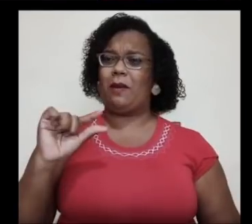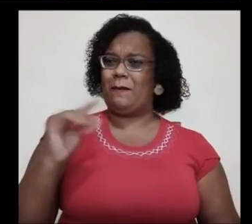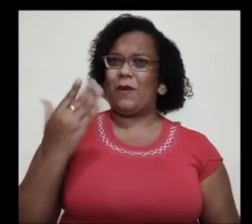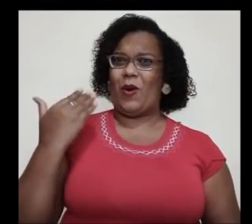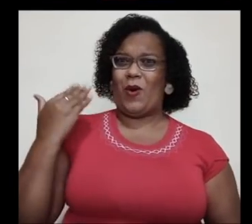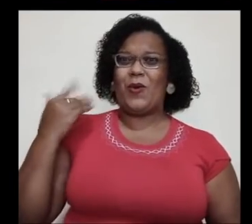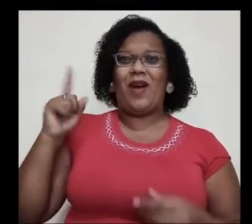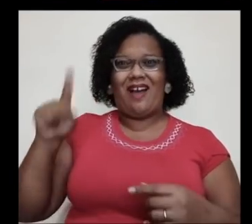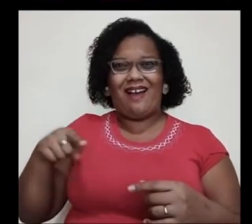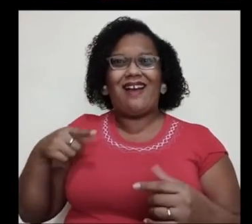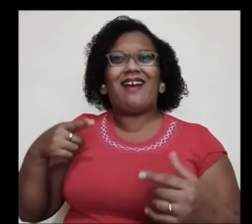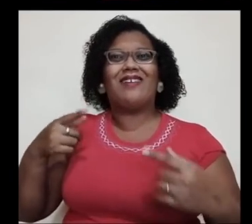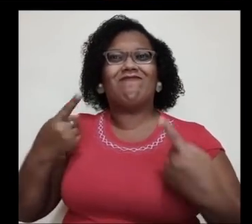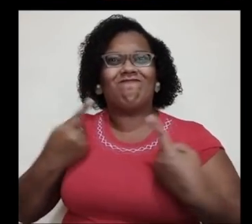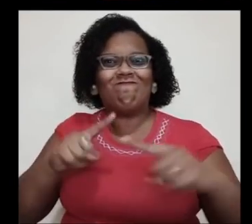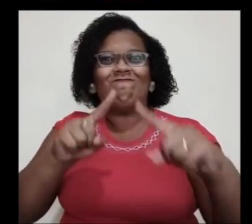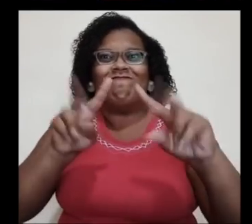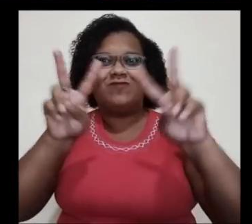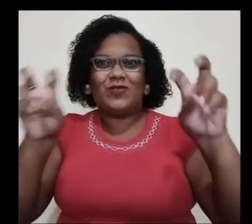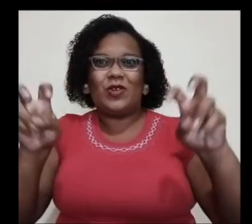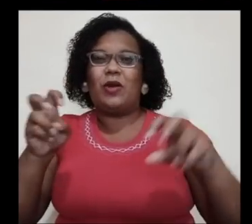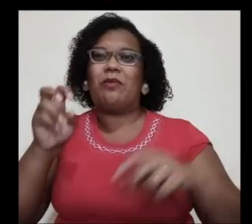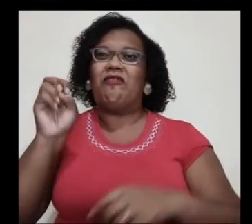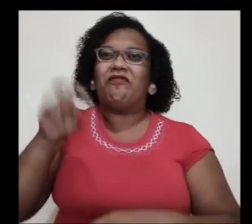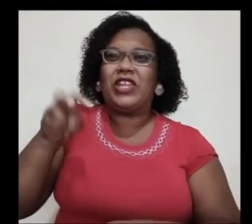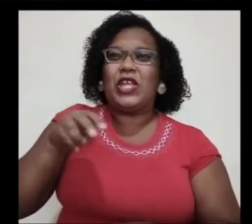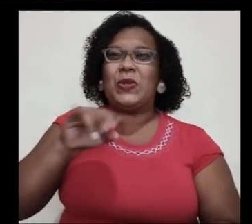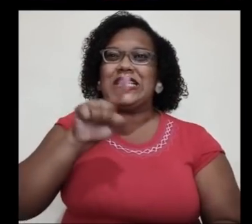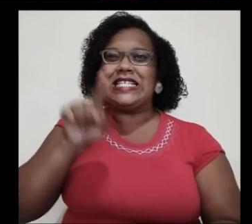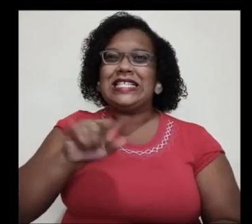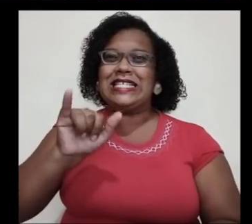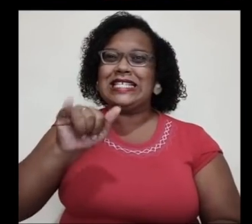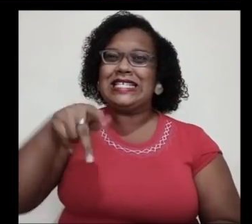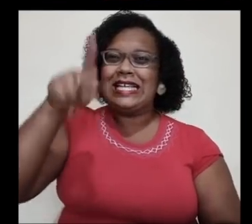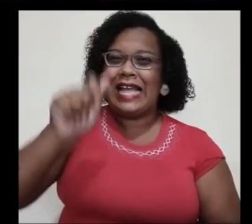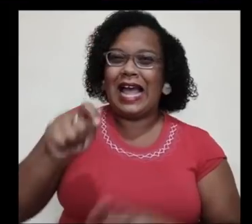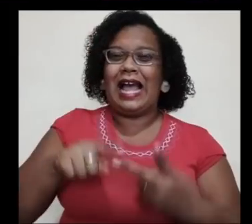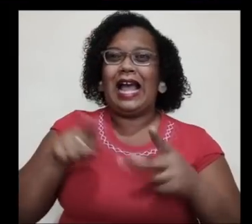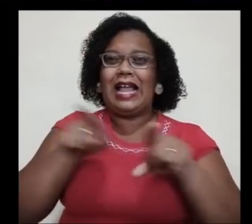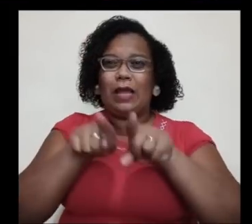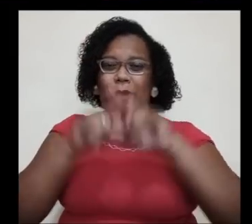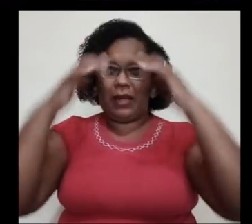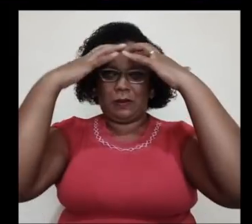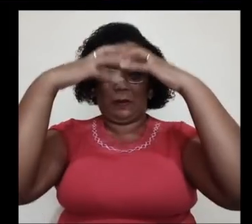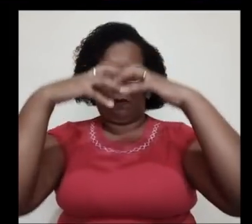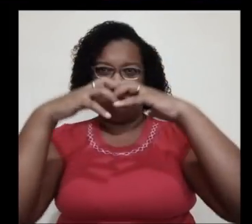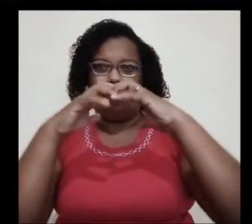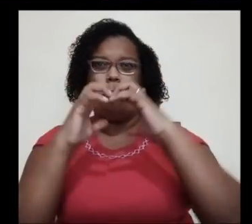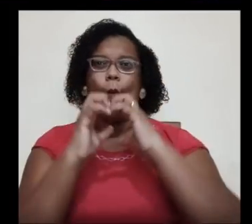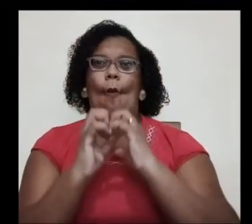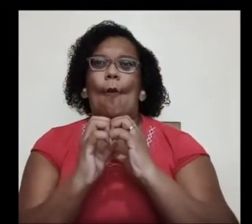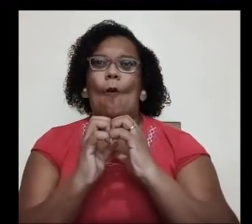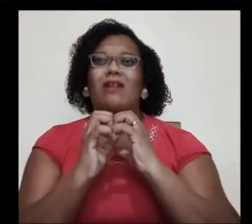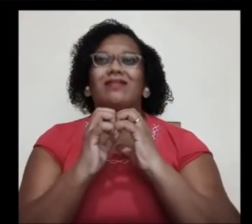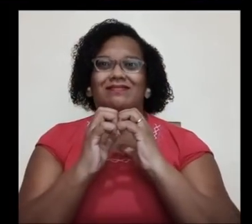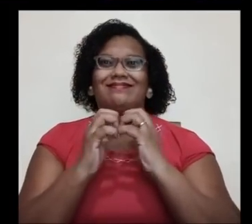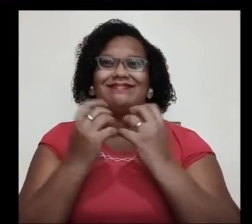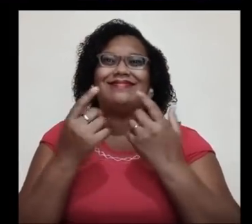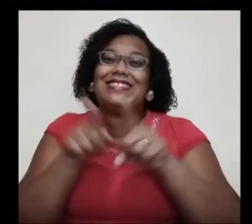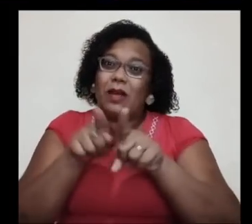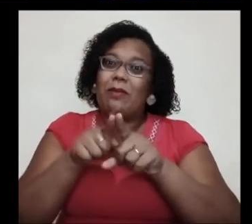foi um trabalho pioneiro de pesquisadores brasileiros, e nesse momento o enfrentamento da pandemia do coronavírus. Esse novo coronavírus que